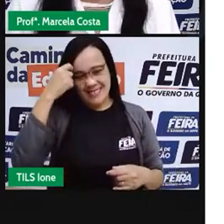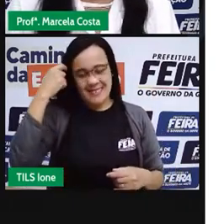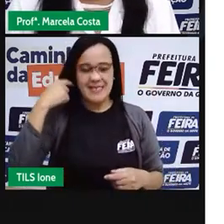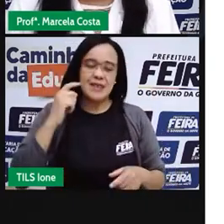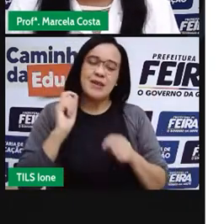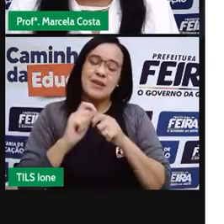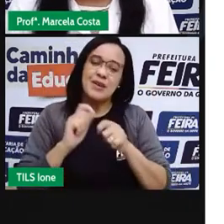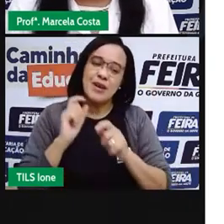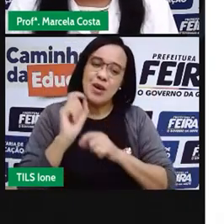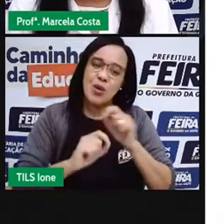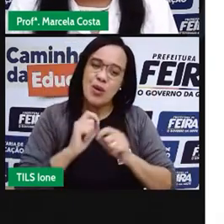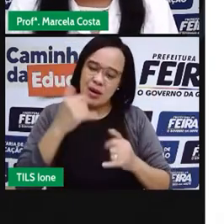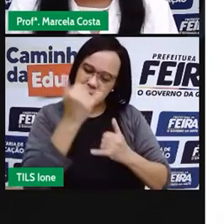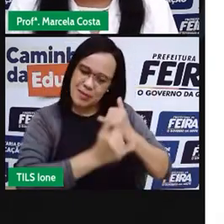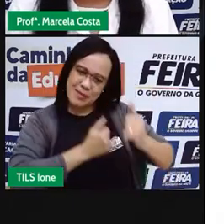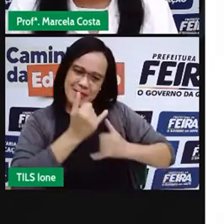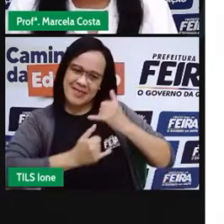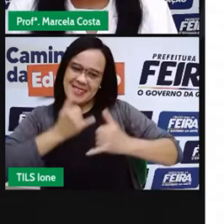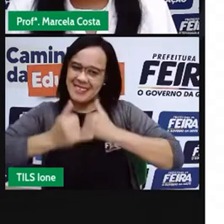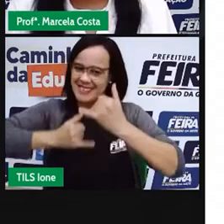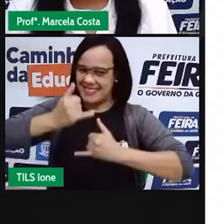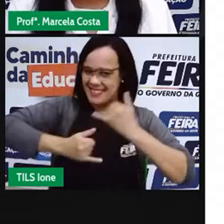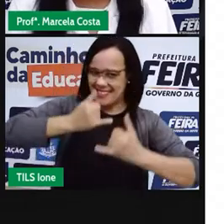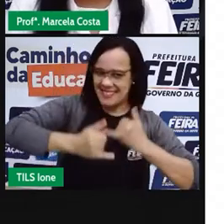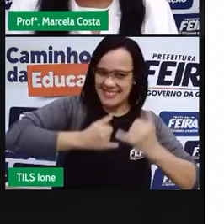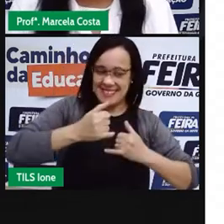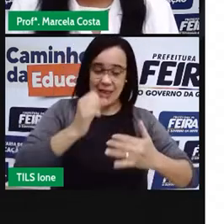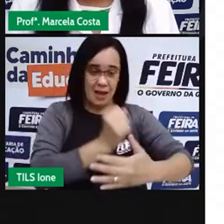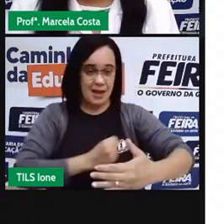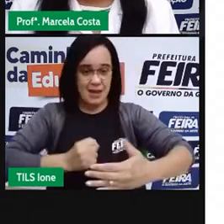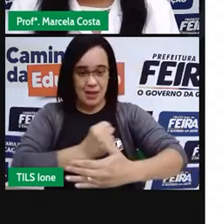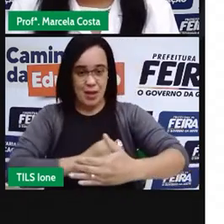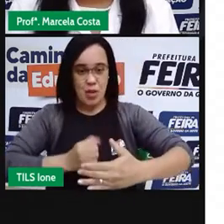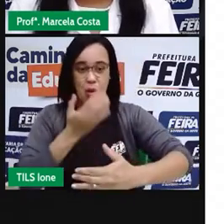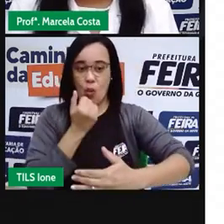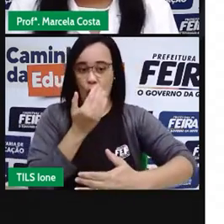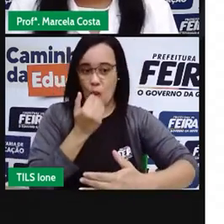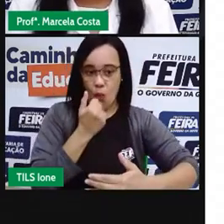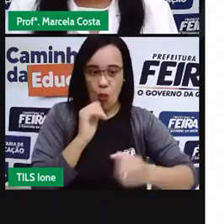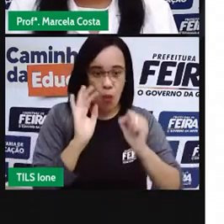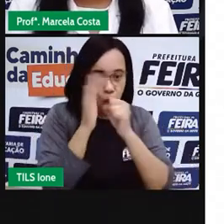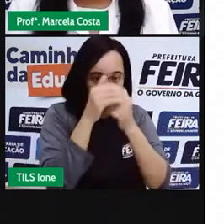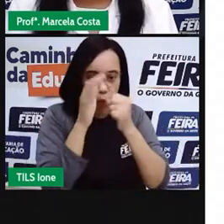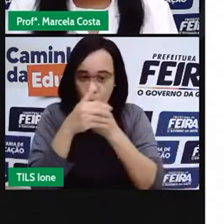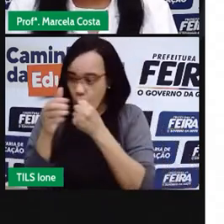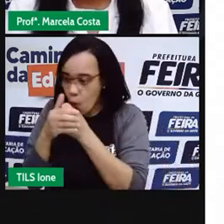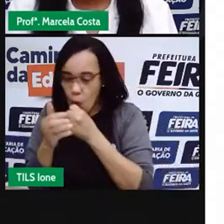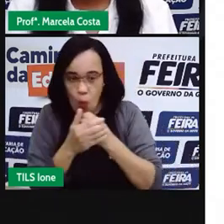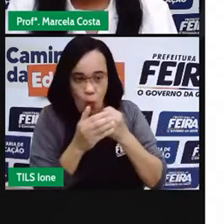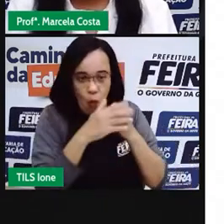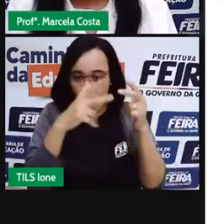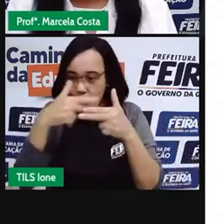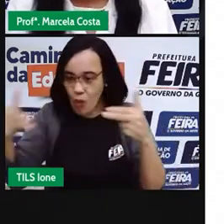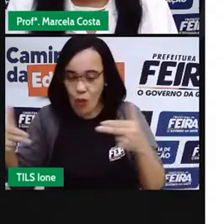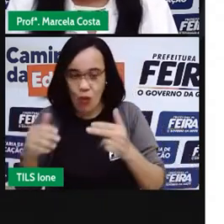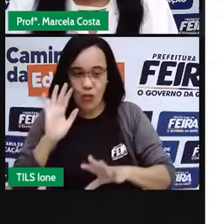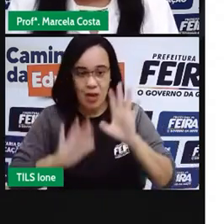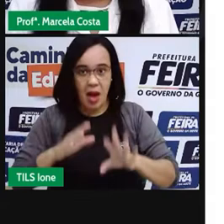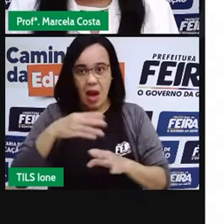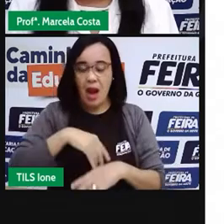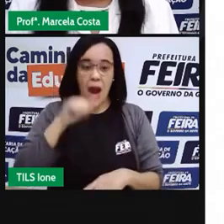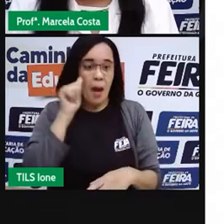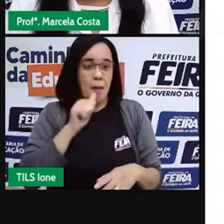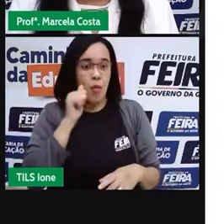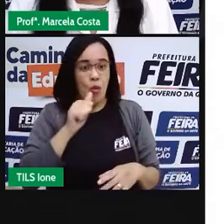fazer molecagem ali na cozinha, fazendo a cozinheira queimar comida,